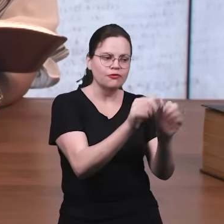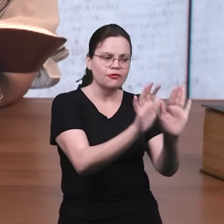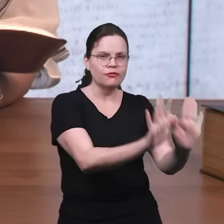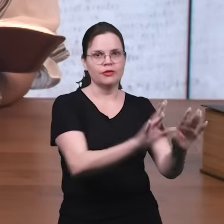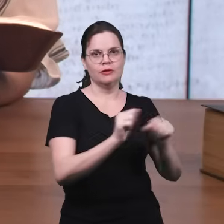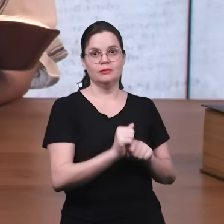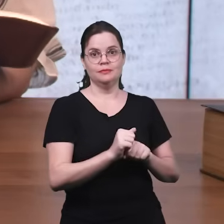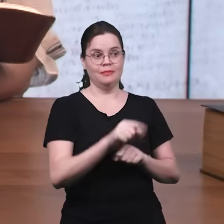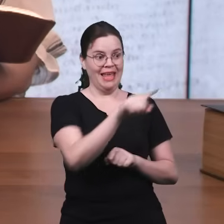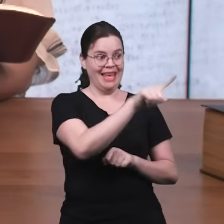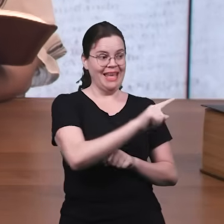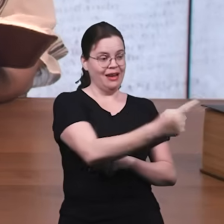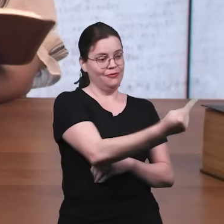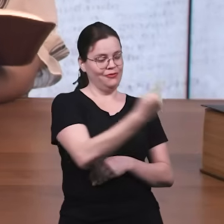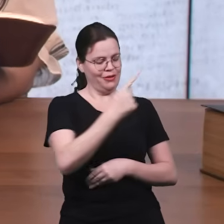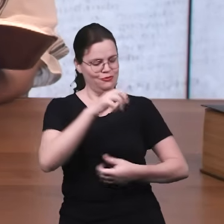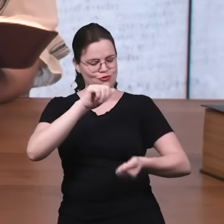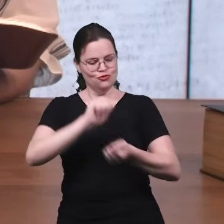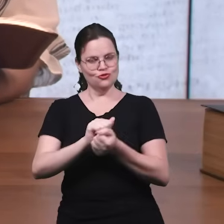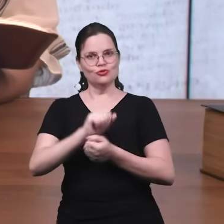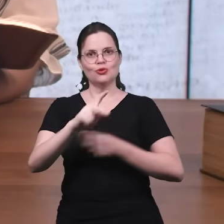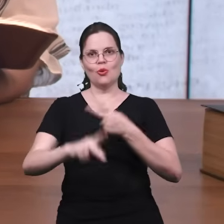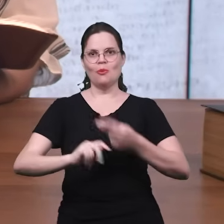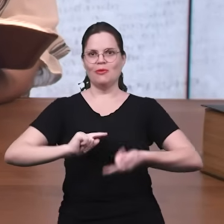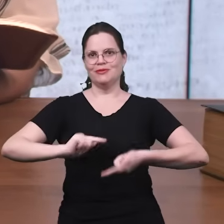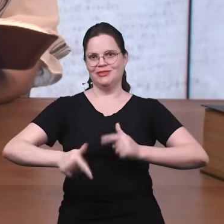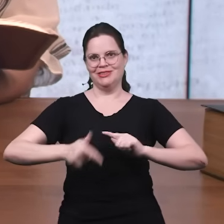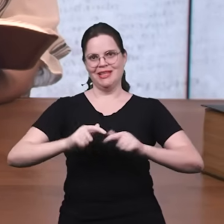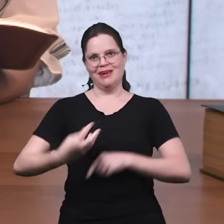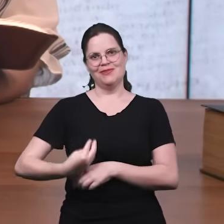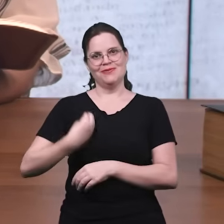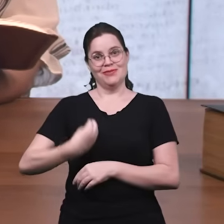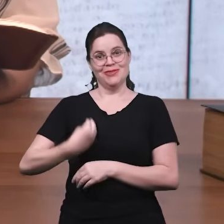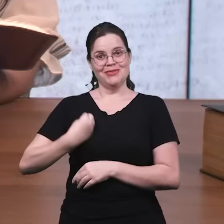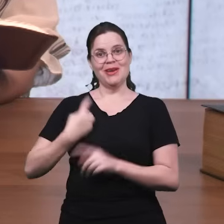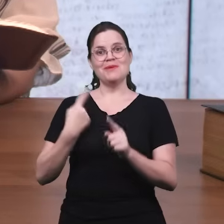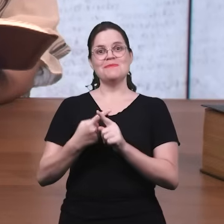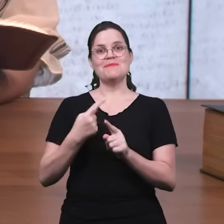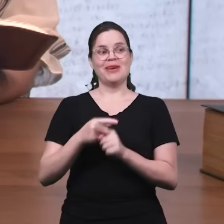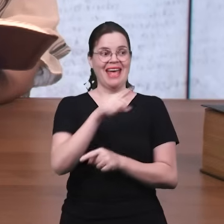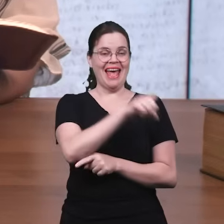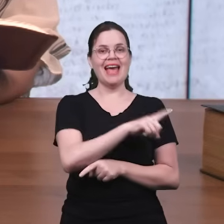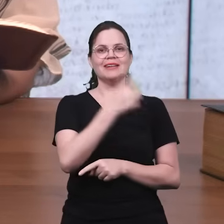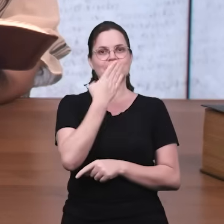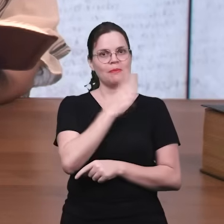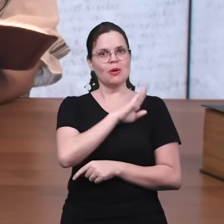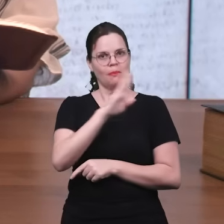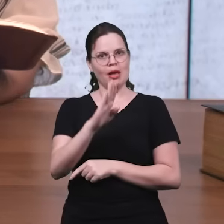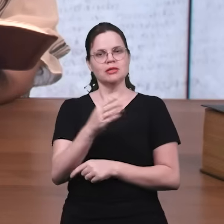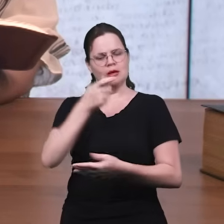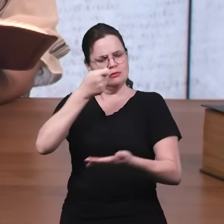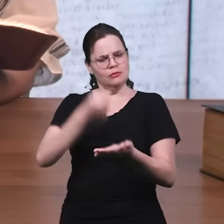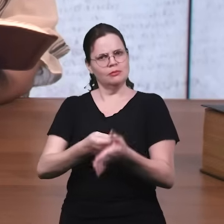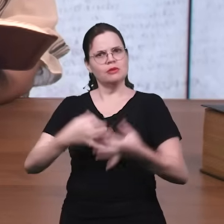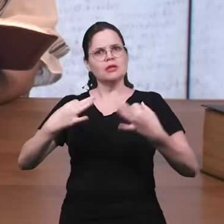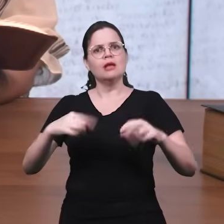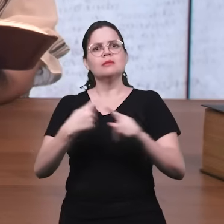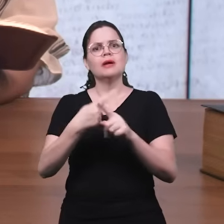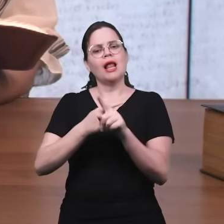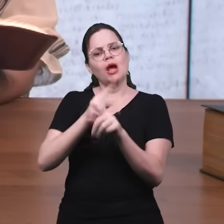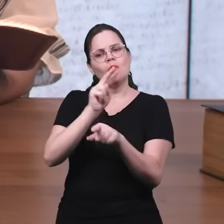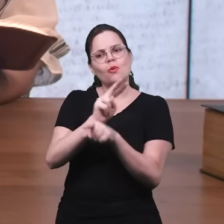habitou no meio de Israel até ao dia de hoje, porquanto esconderam os mensageiros que Josué